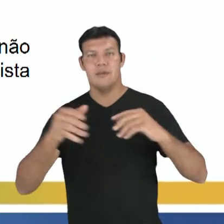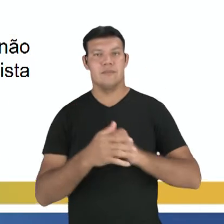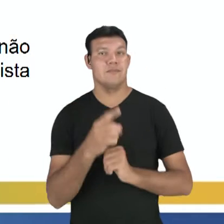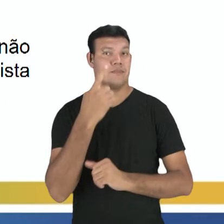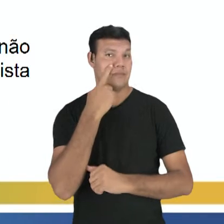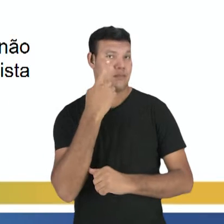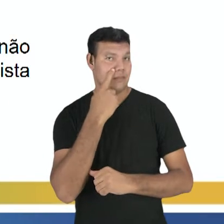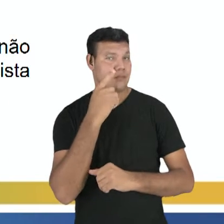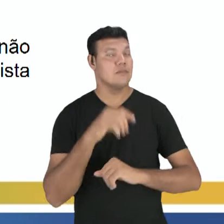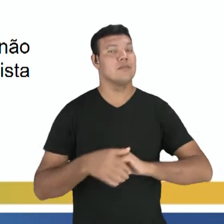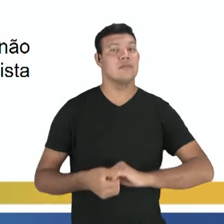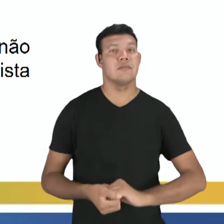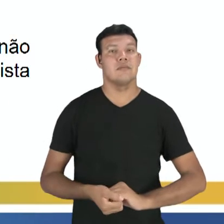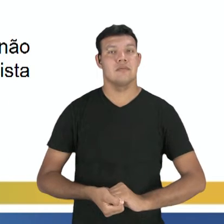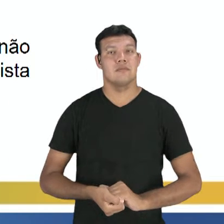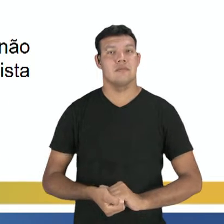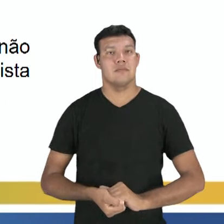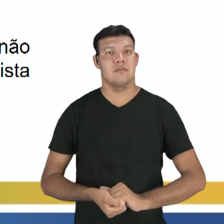pessoal.